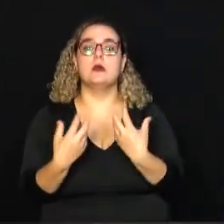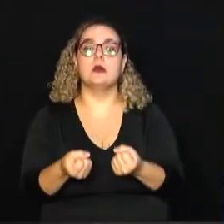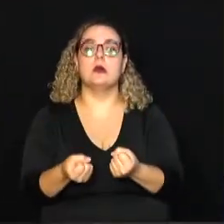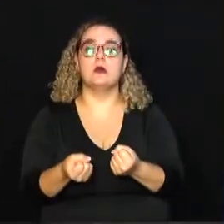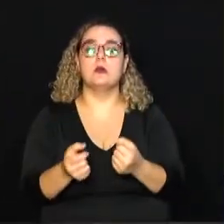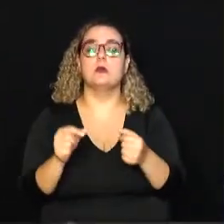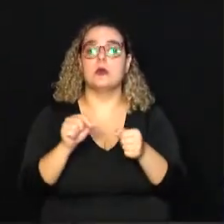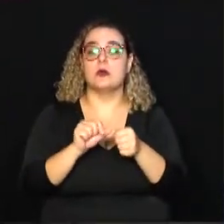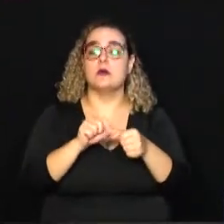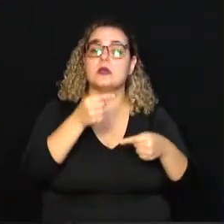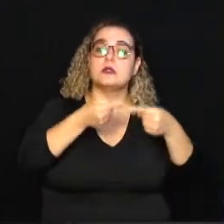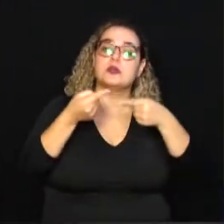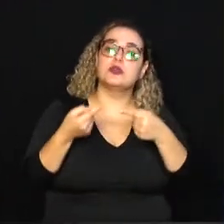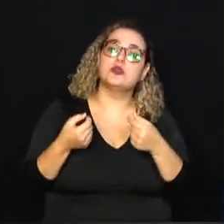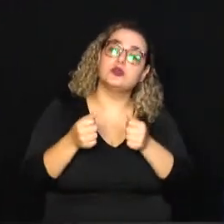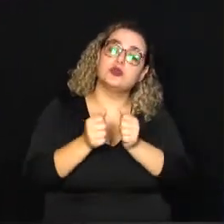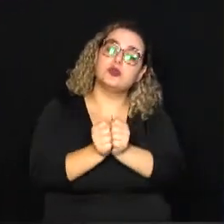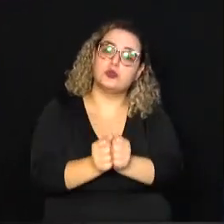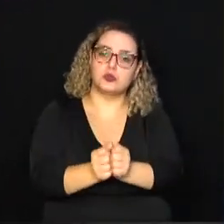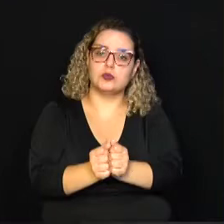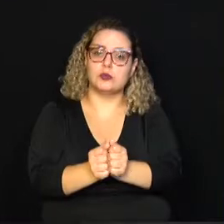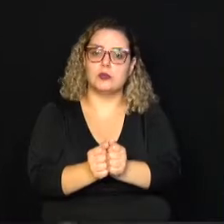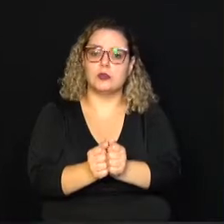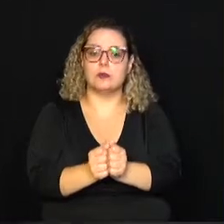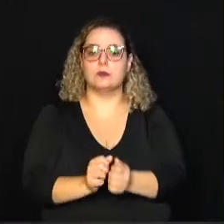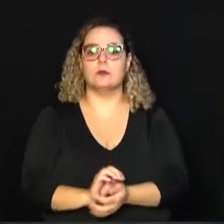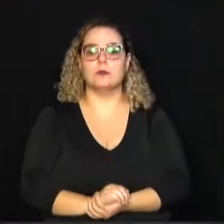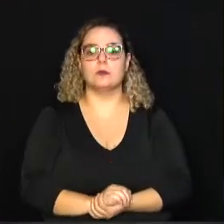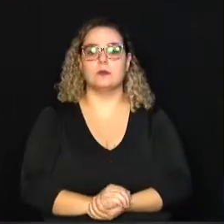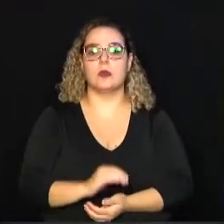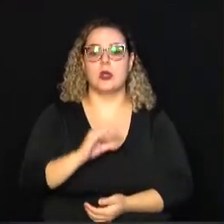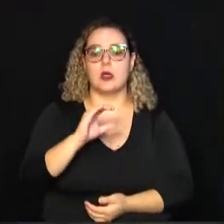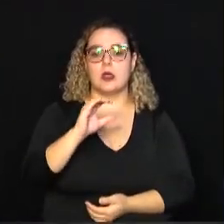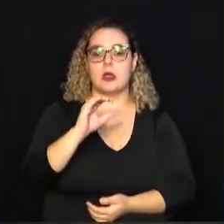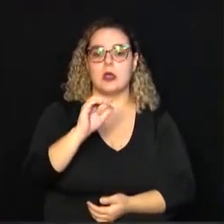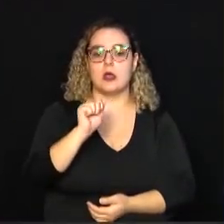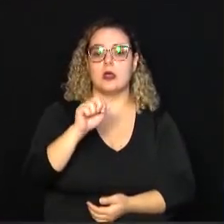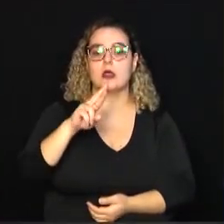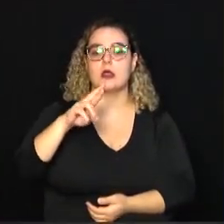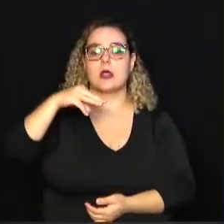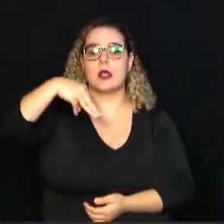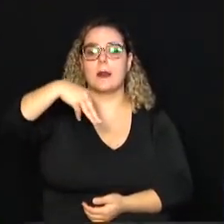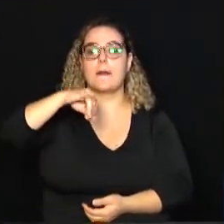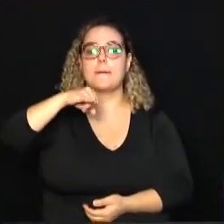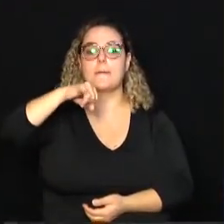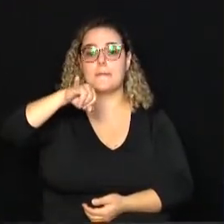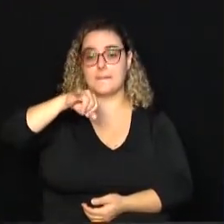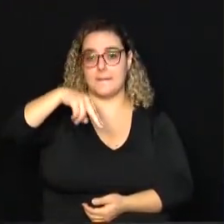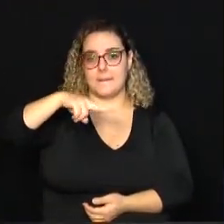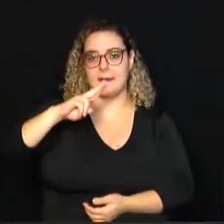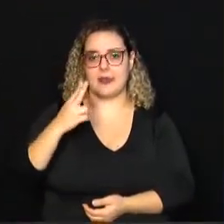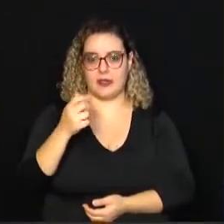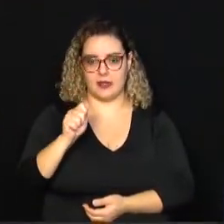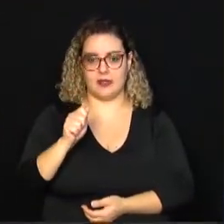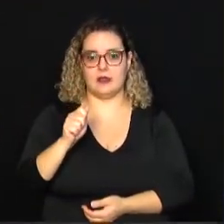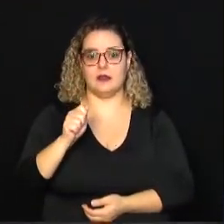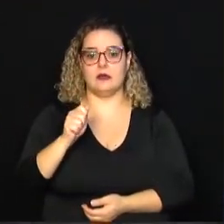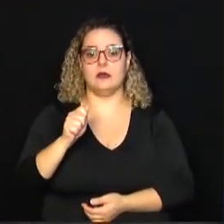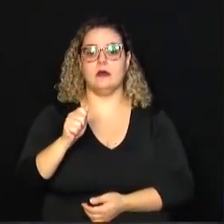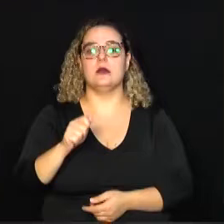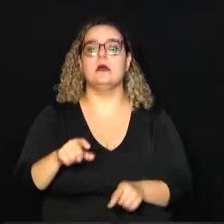fazer esse debate conosco Carminha Carpintero, né, que é médica sanitarista e